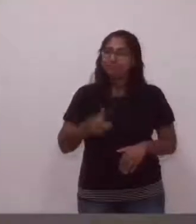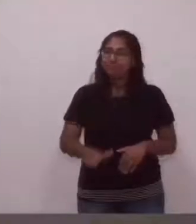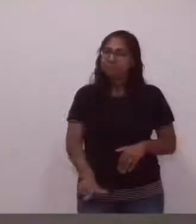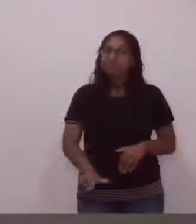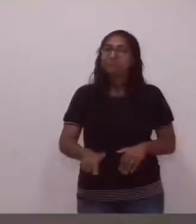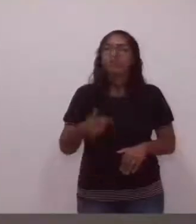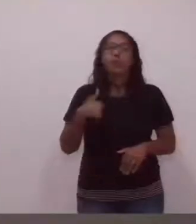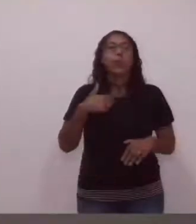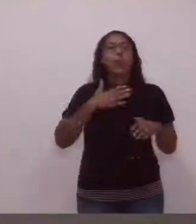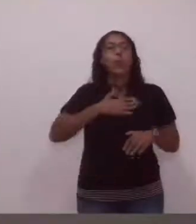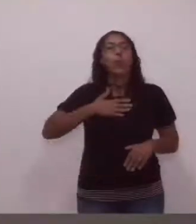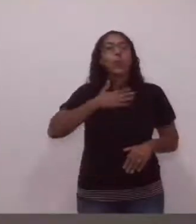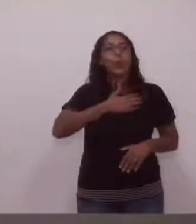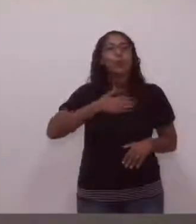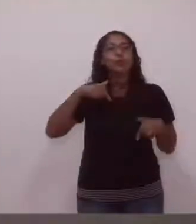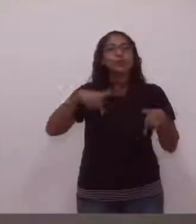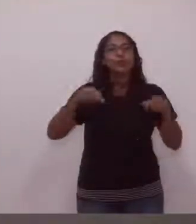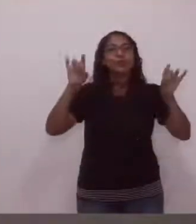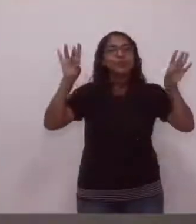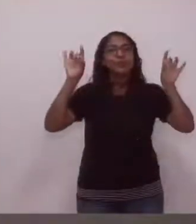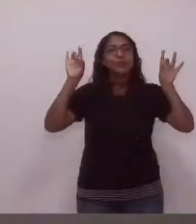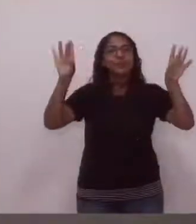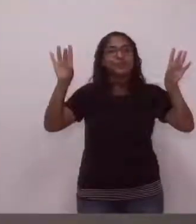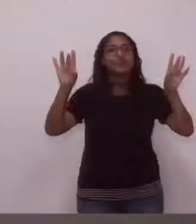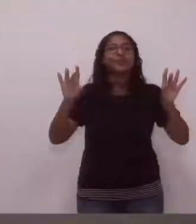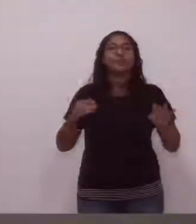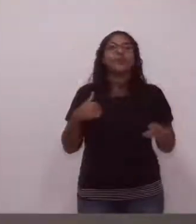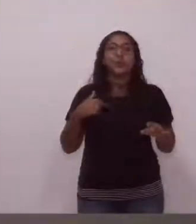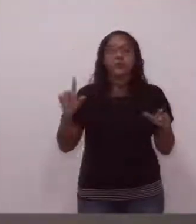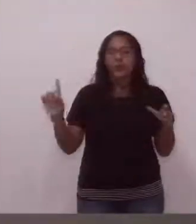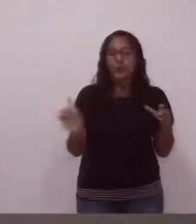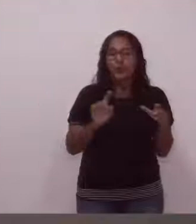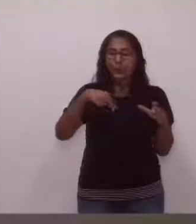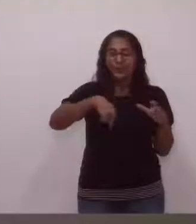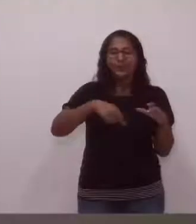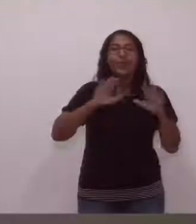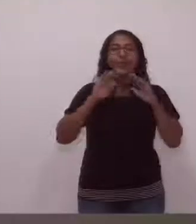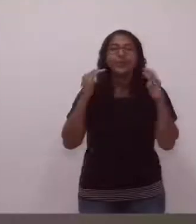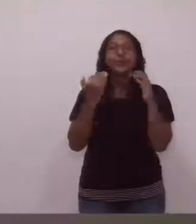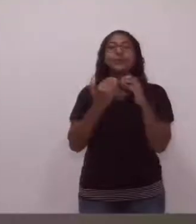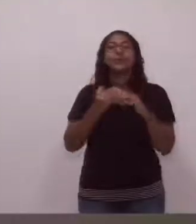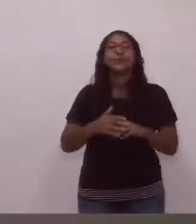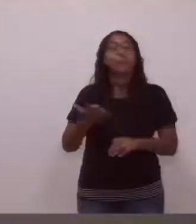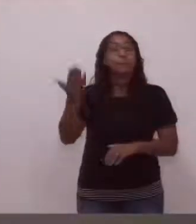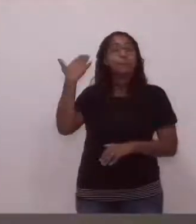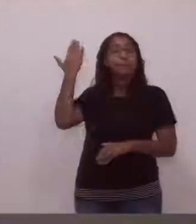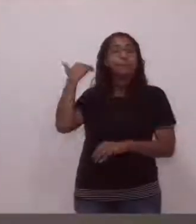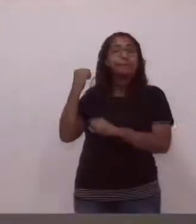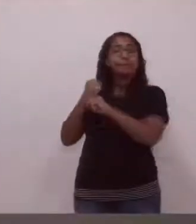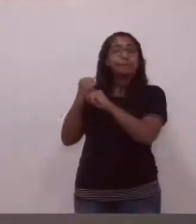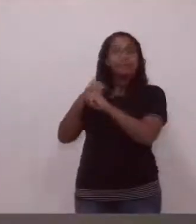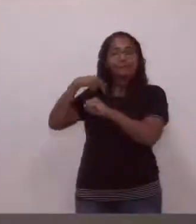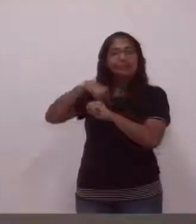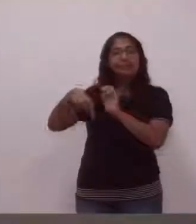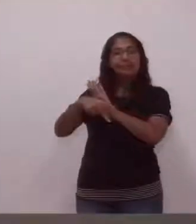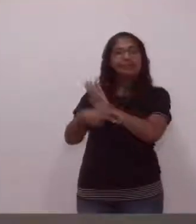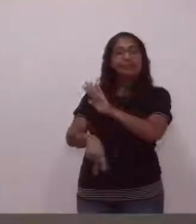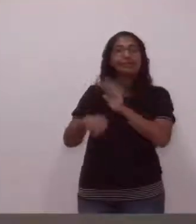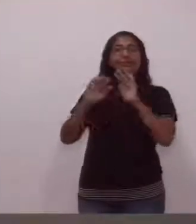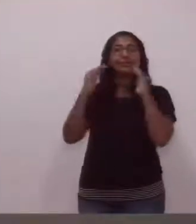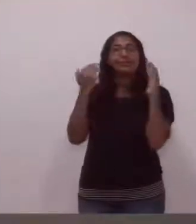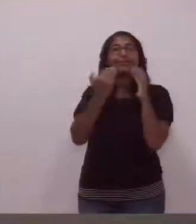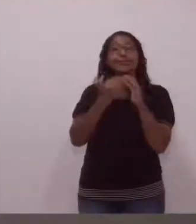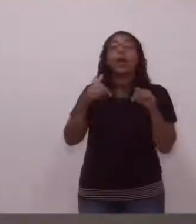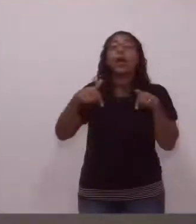sempre uma honra muito grande estar aqui na Câmara, fazer parte dessa história dessa Câmara. E estamos aí pronto